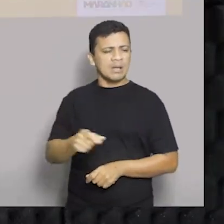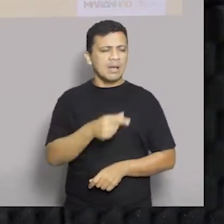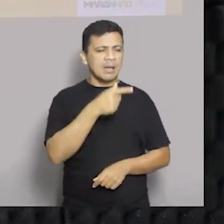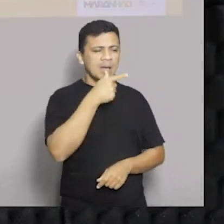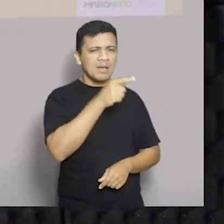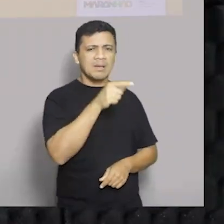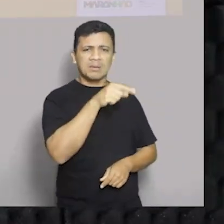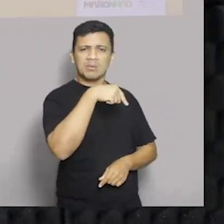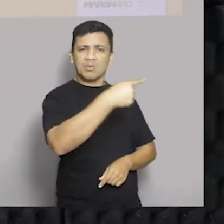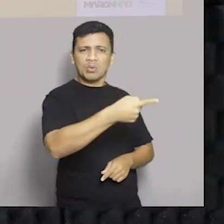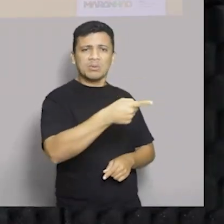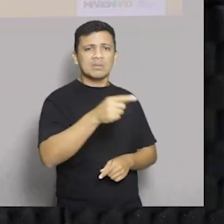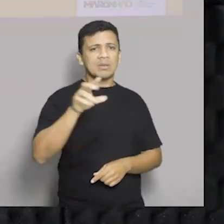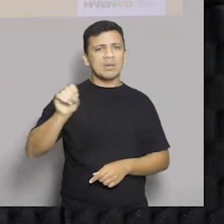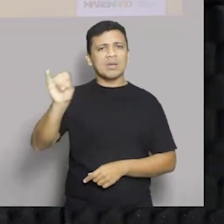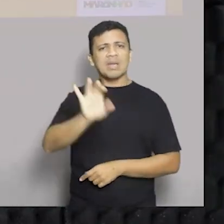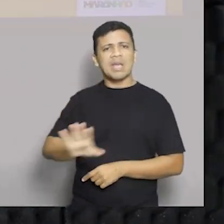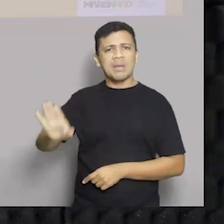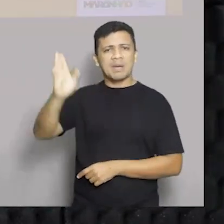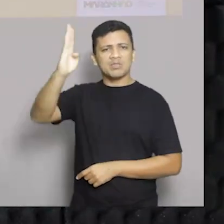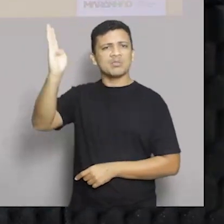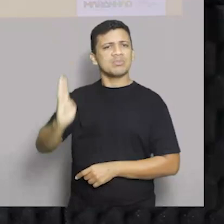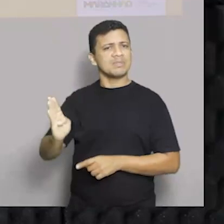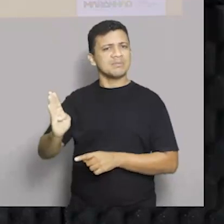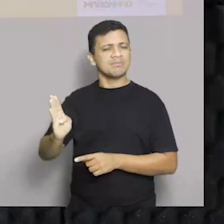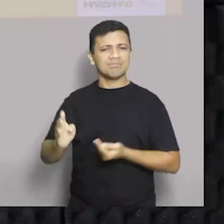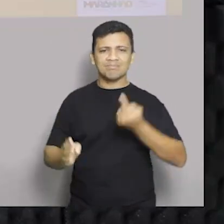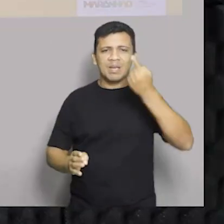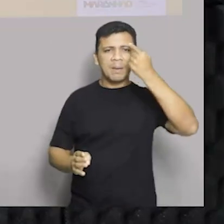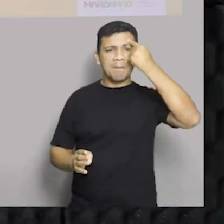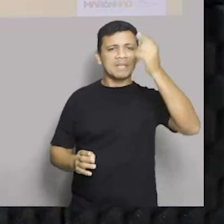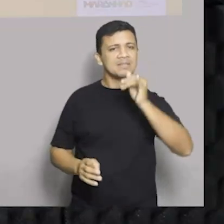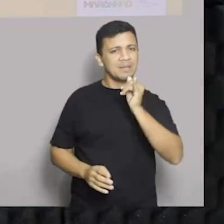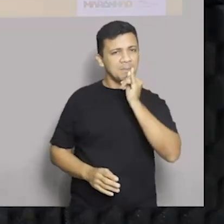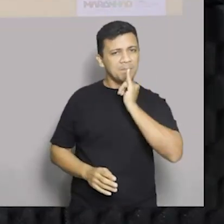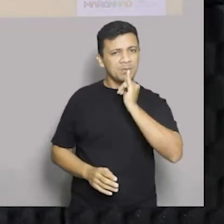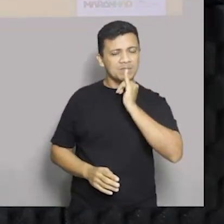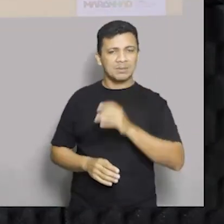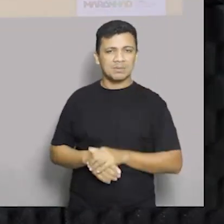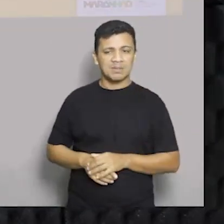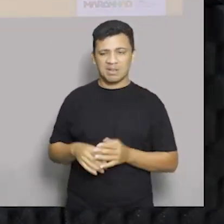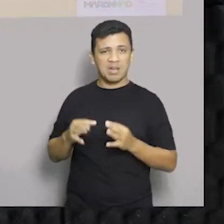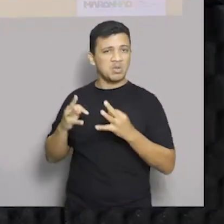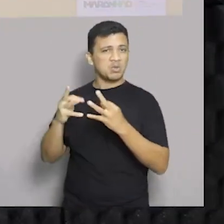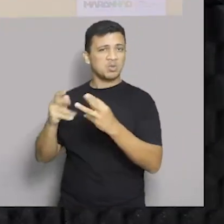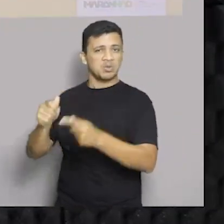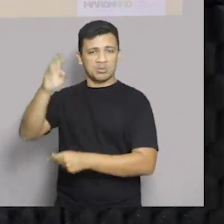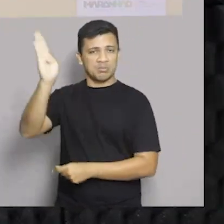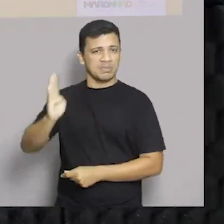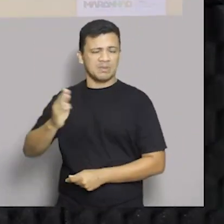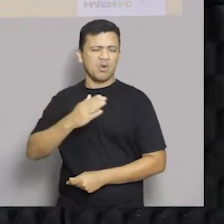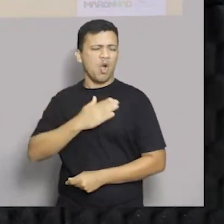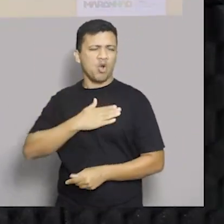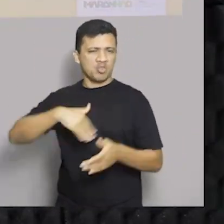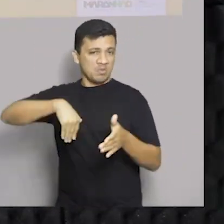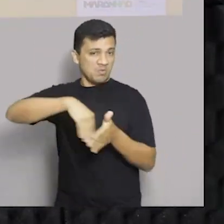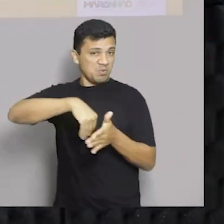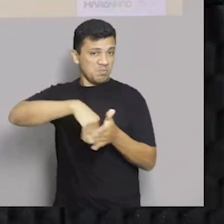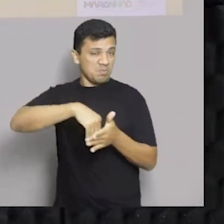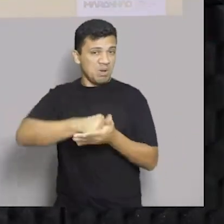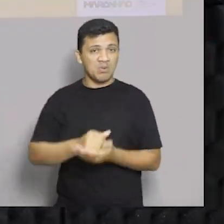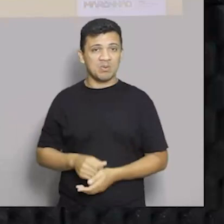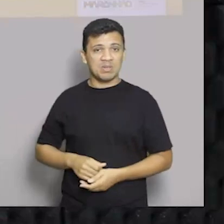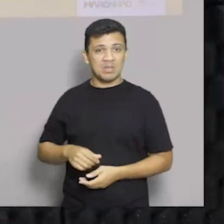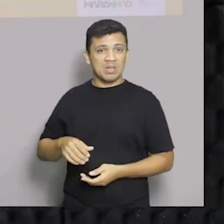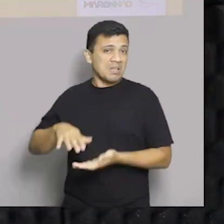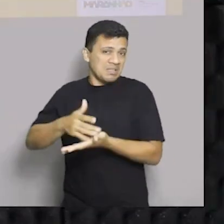tem de brasileiro? Muita gente vai pensar, por exemplo, todo brasileiro gosta de futebol, todo brasileiro